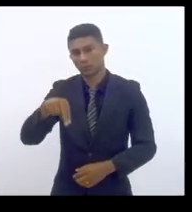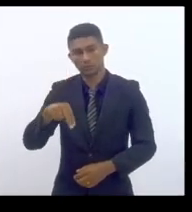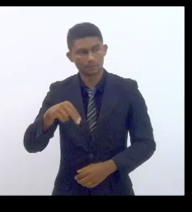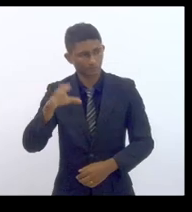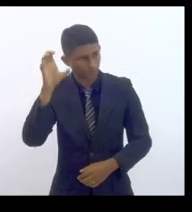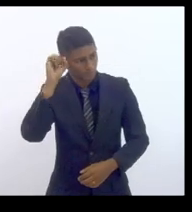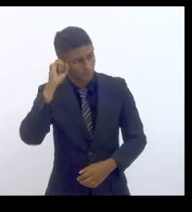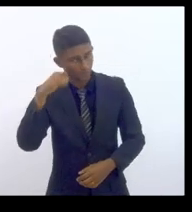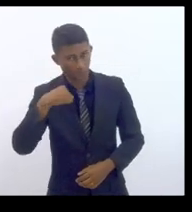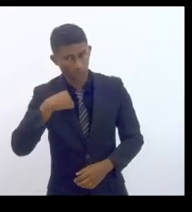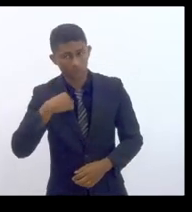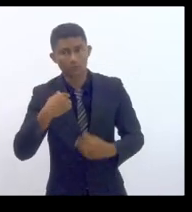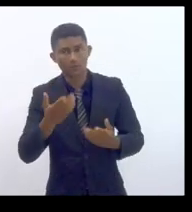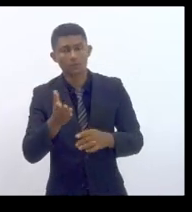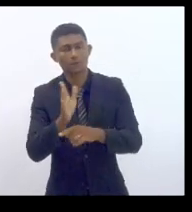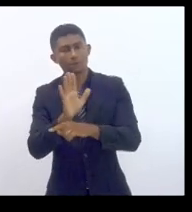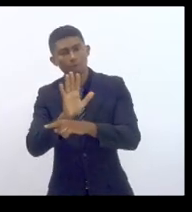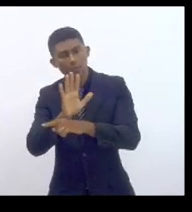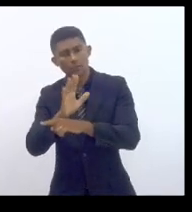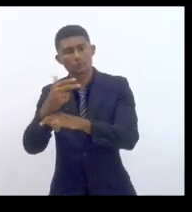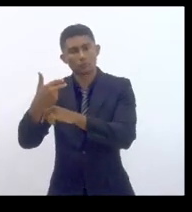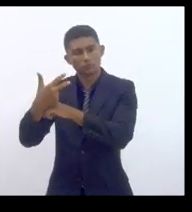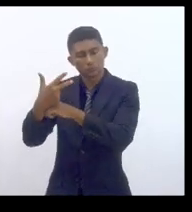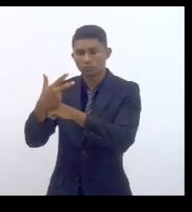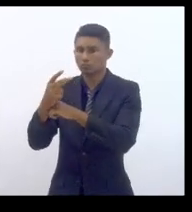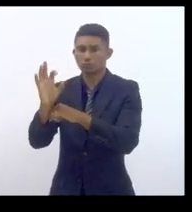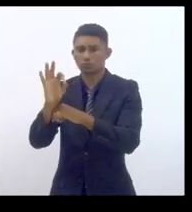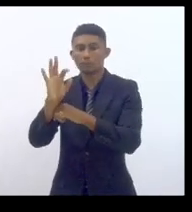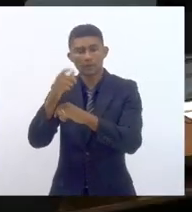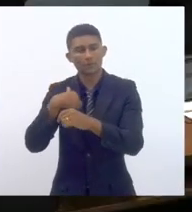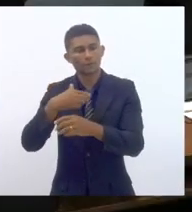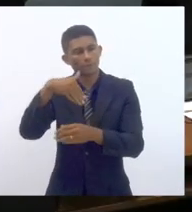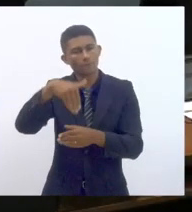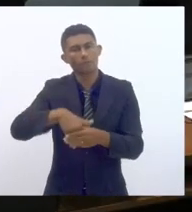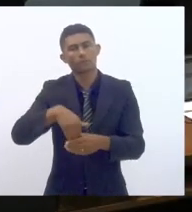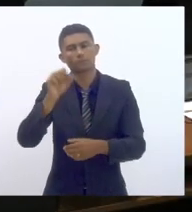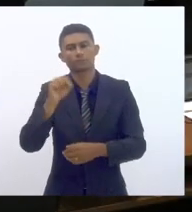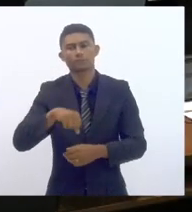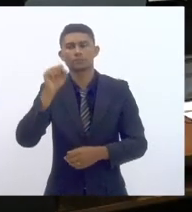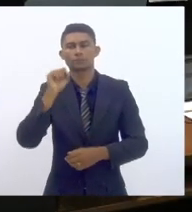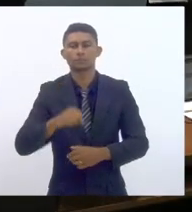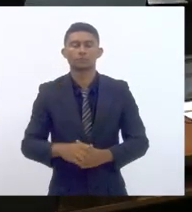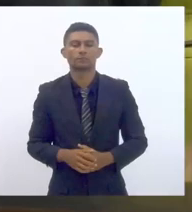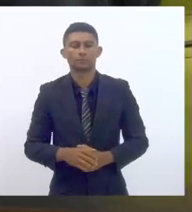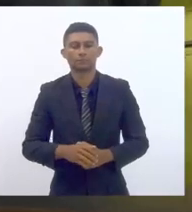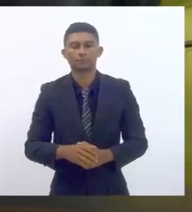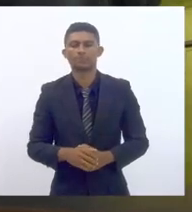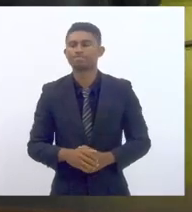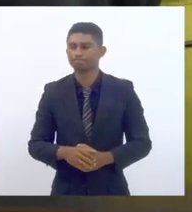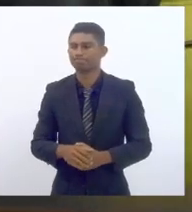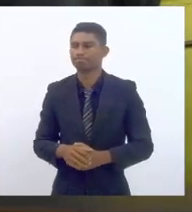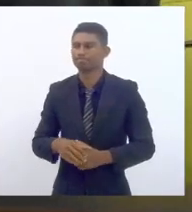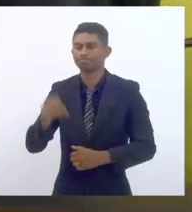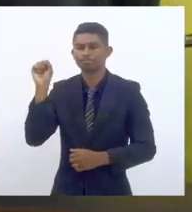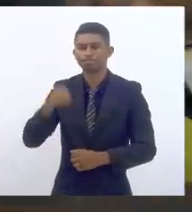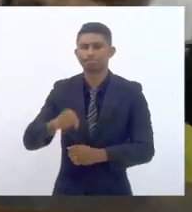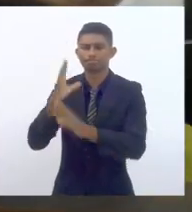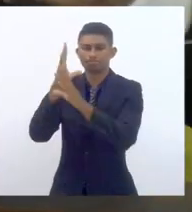só sem o vídeo, mas eu quero consignar meu voto favorável. Anderson Alexandre, sim, 43.